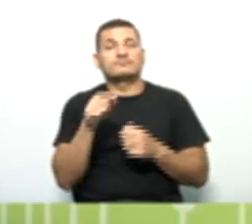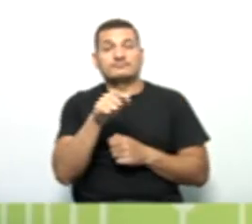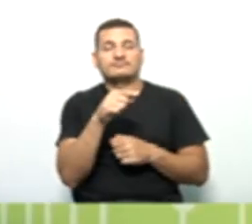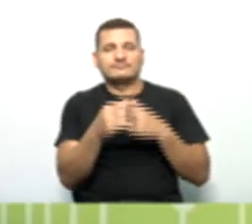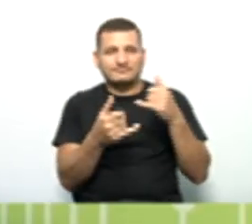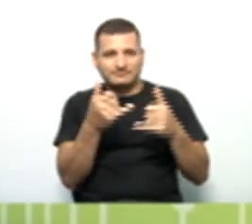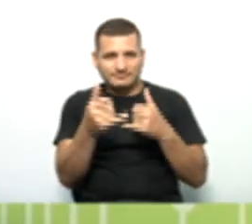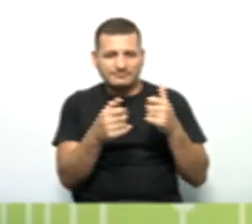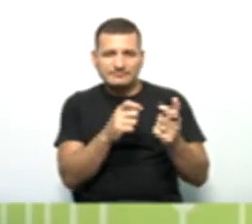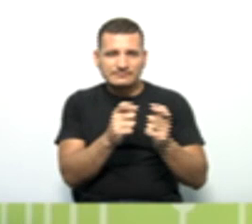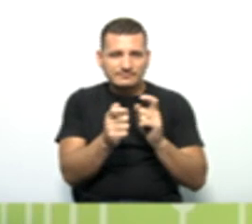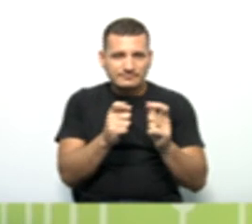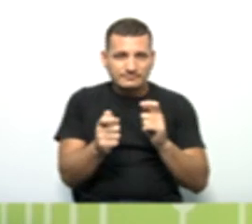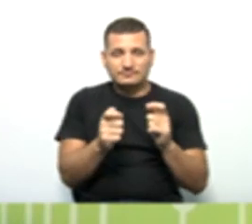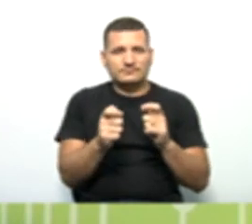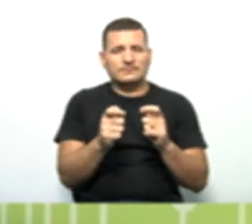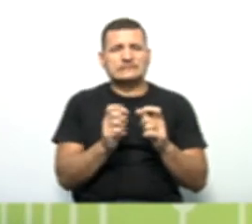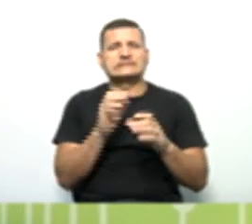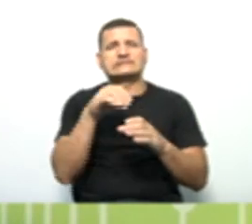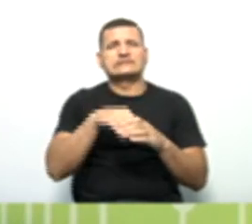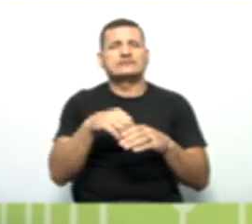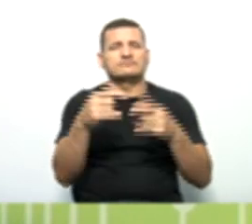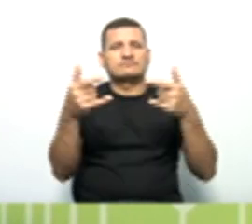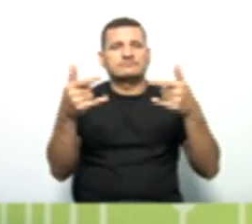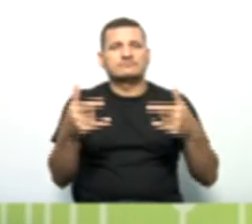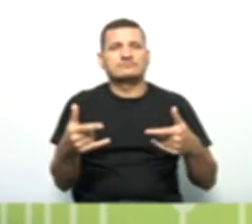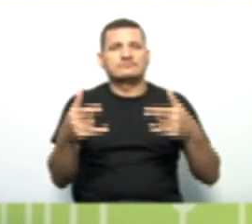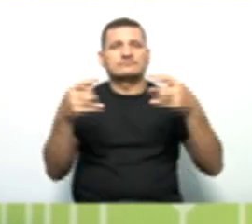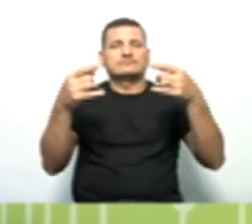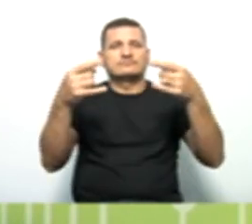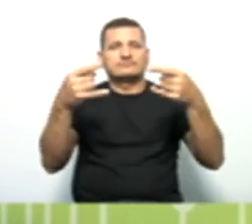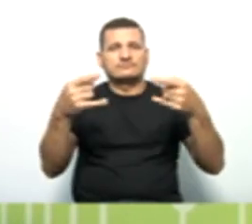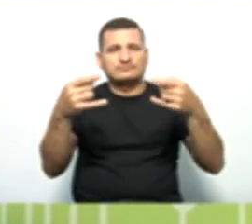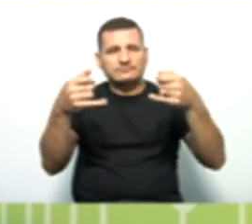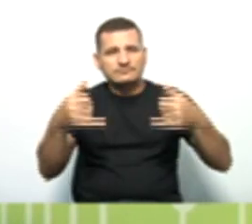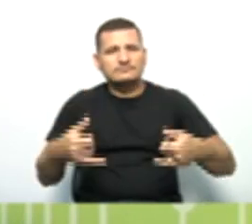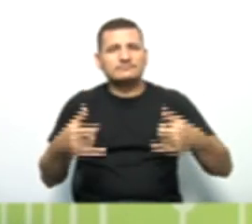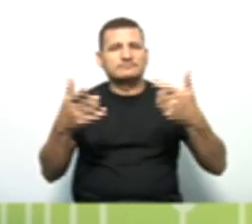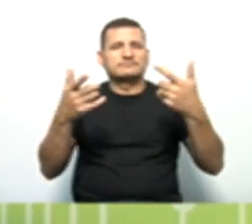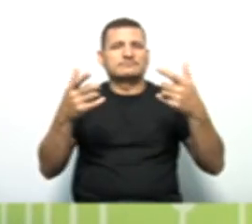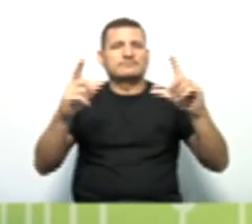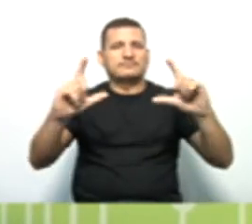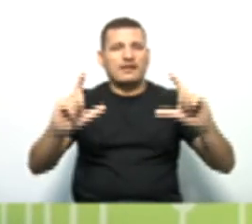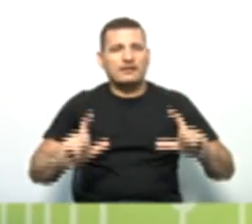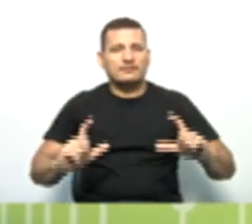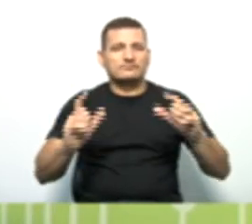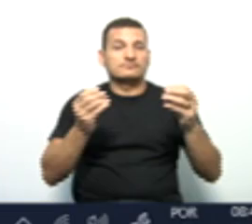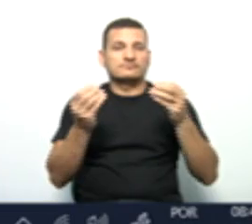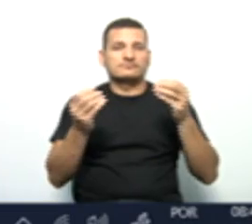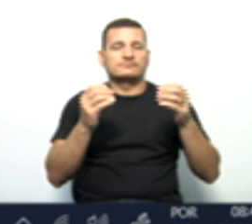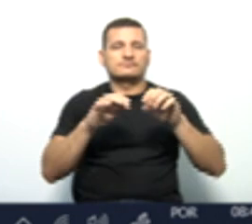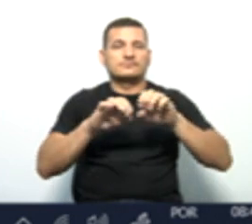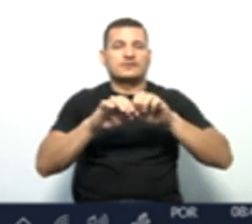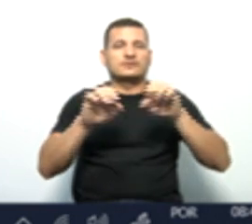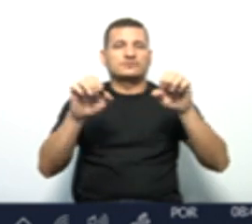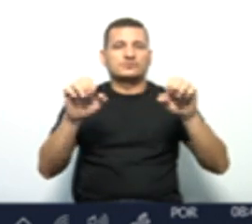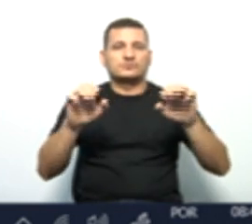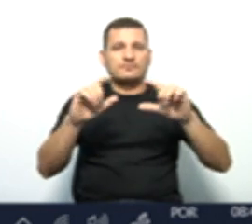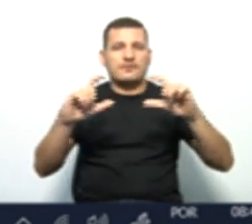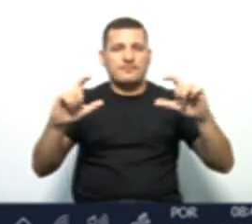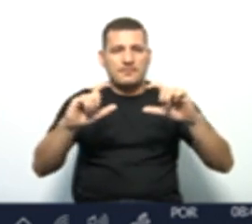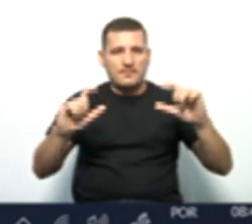nesse joguinho tem as estruturas de dados? Então, eu vou mostrar aqui para você agora, tá bom? Então, observem aqui. Eu vou vir